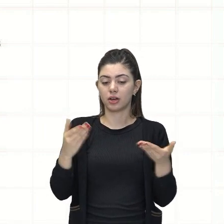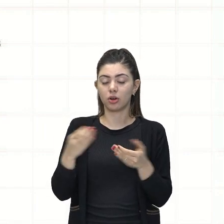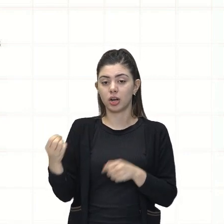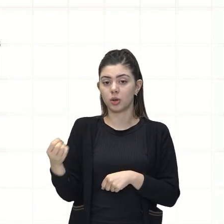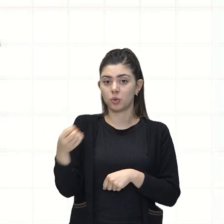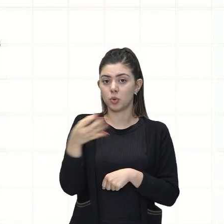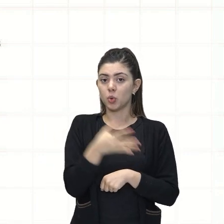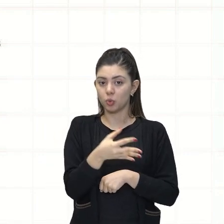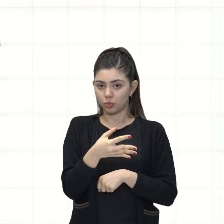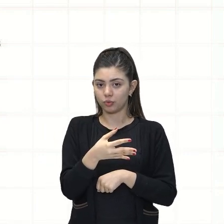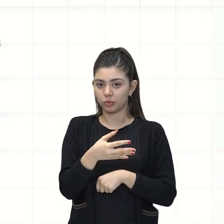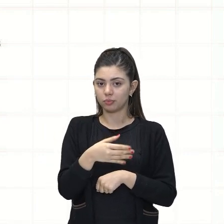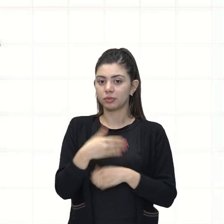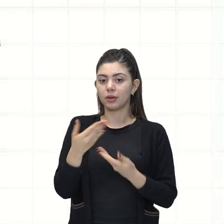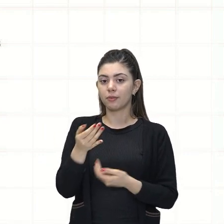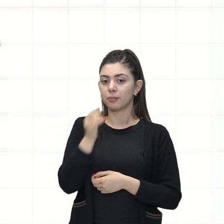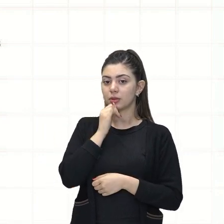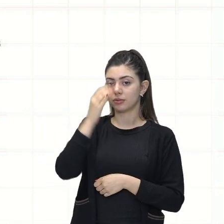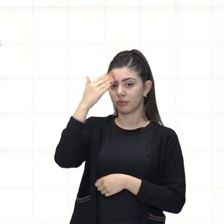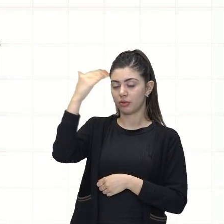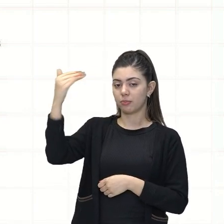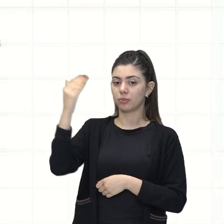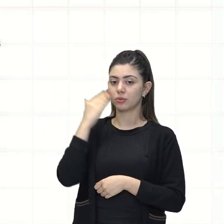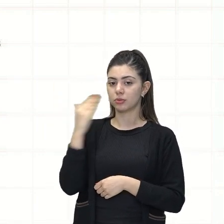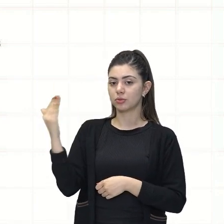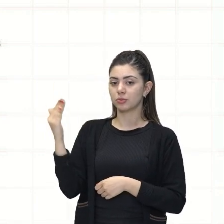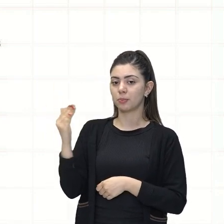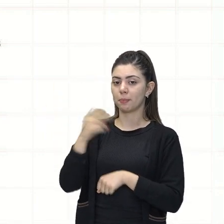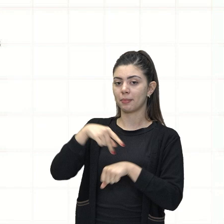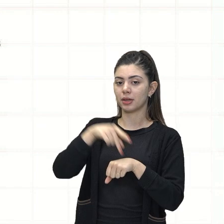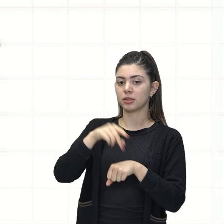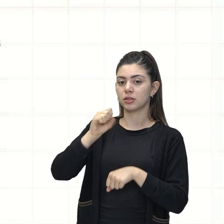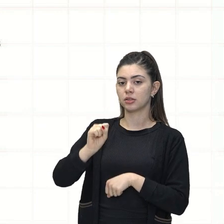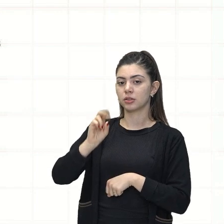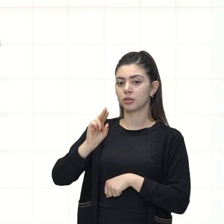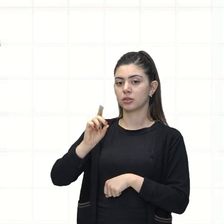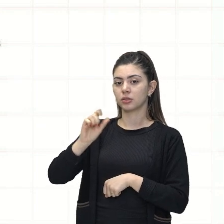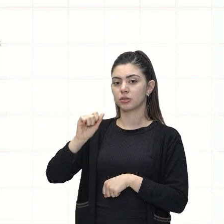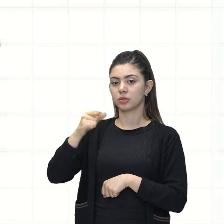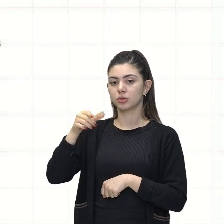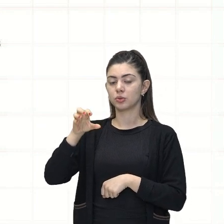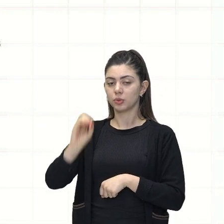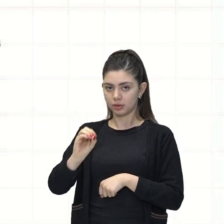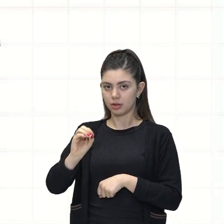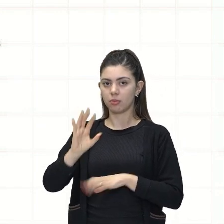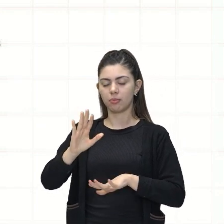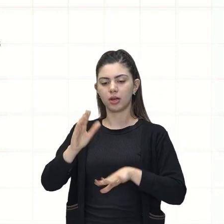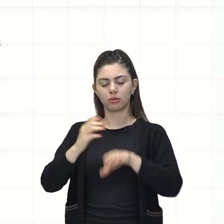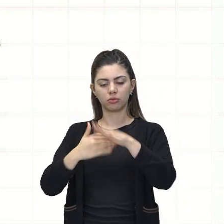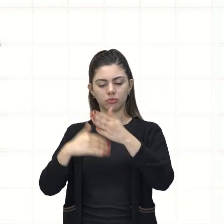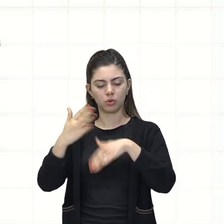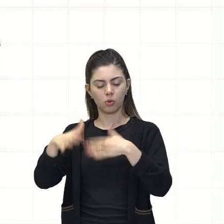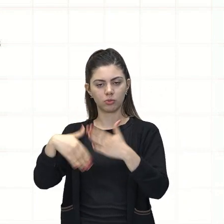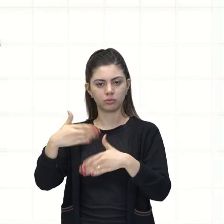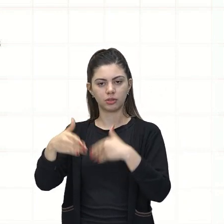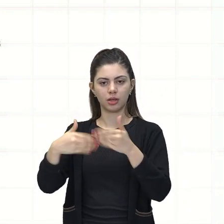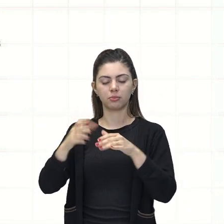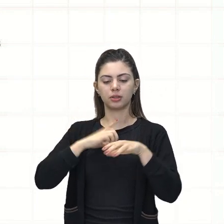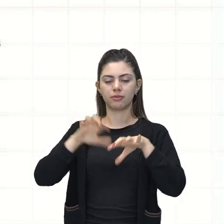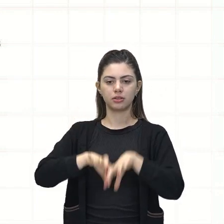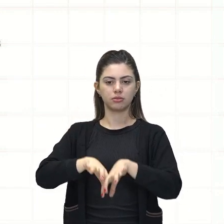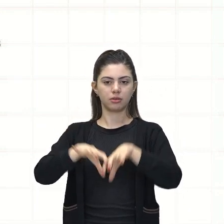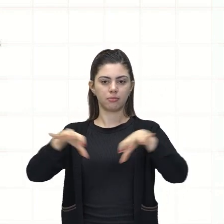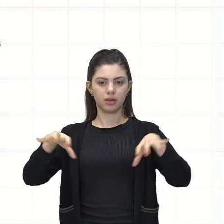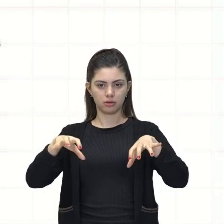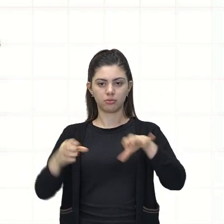né? Ficou muito famoso, por exemplo, o caso do Sudão do Sul, que era um país só, era o Sudão, e aí eles acabaram se separando, né,